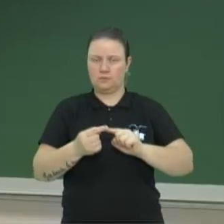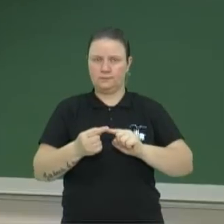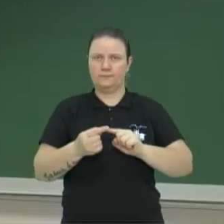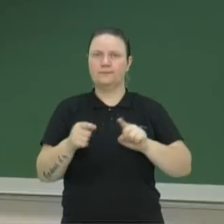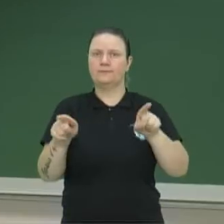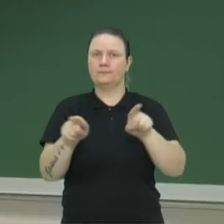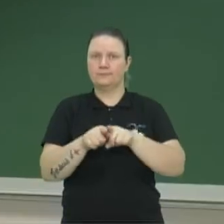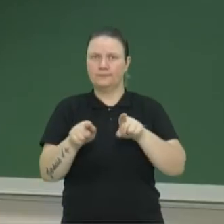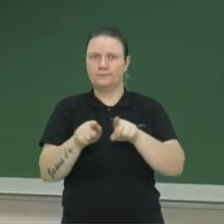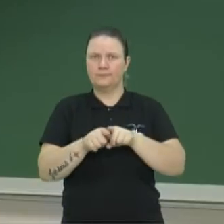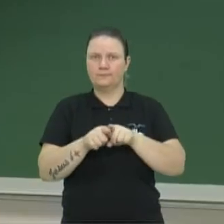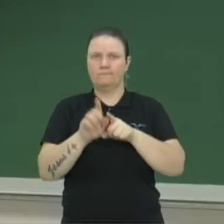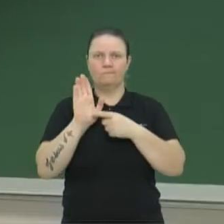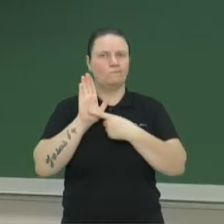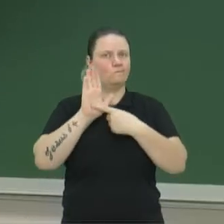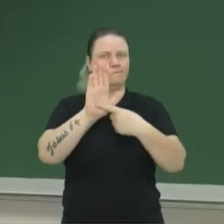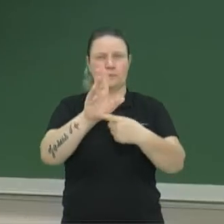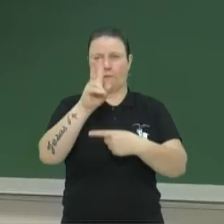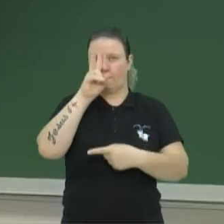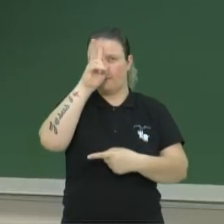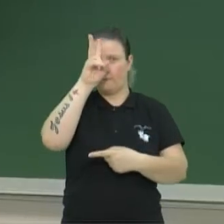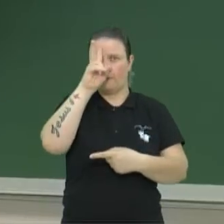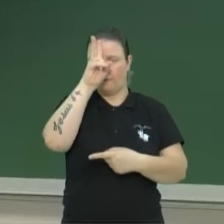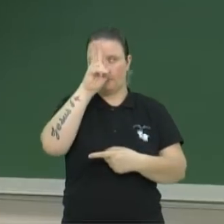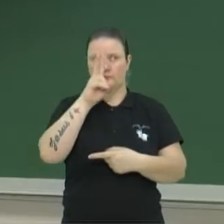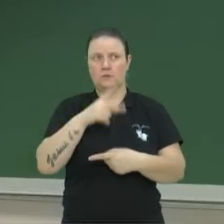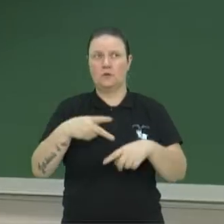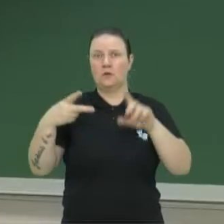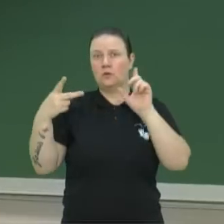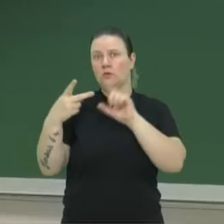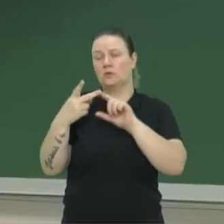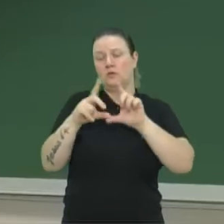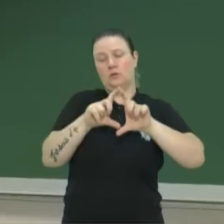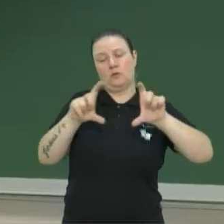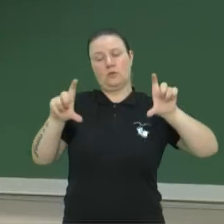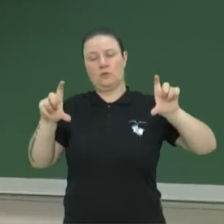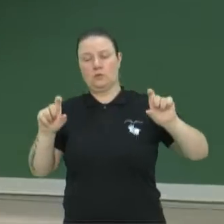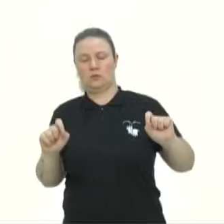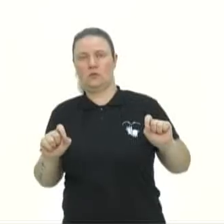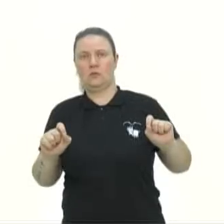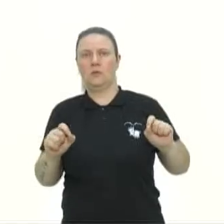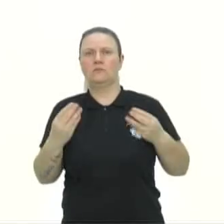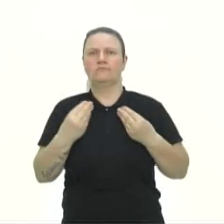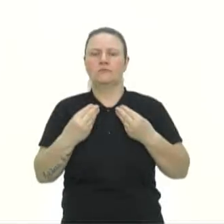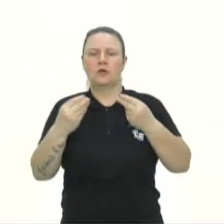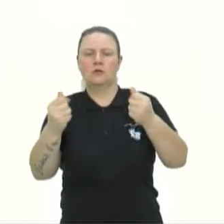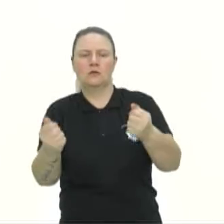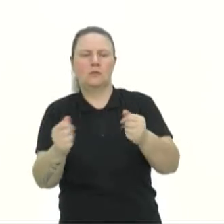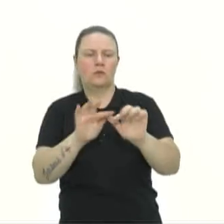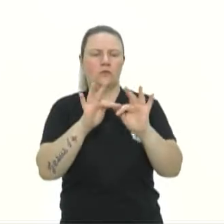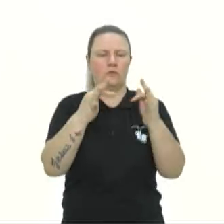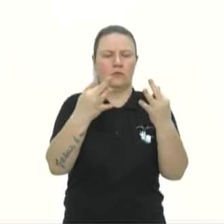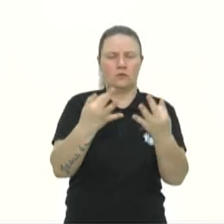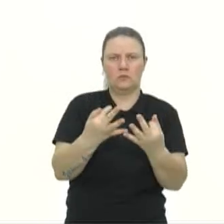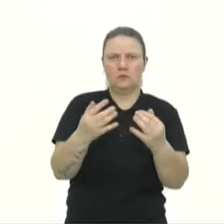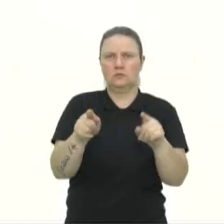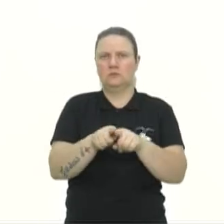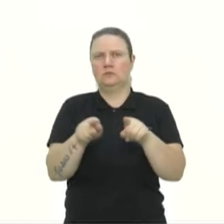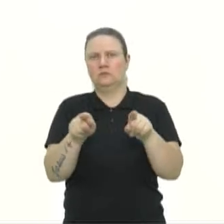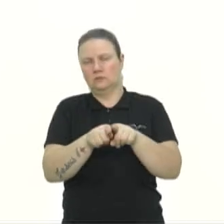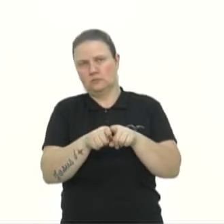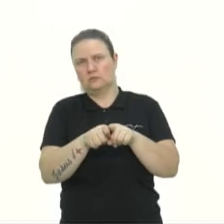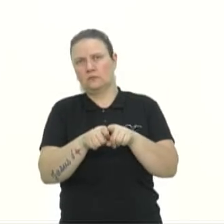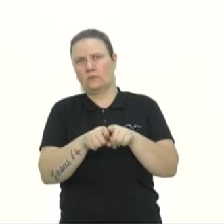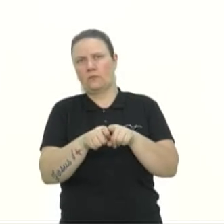então ele é mais destacado. E o subtítulo, o que ele diz? Para sensibilizar as famílias e